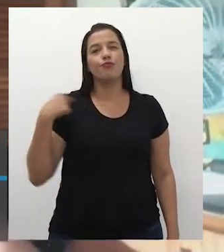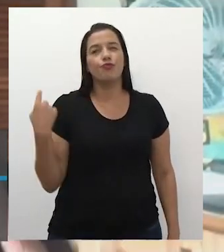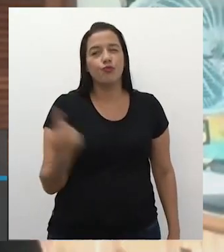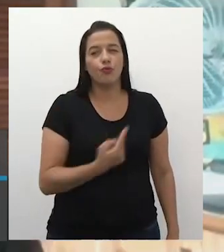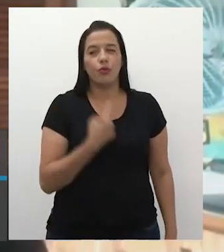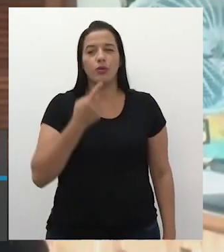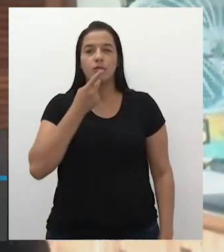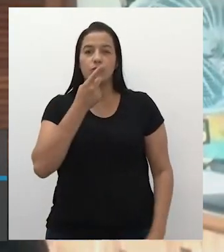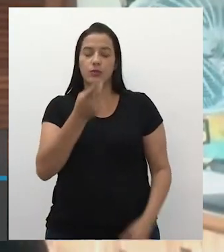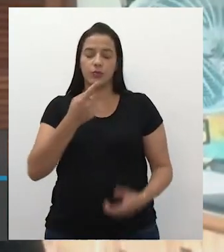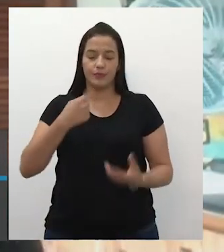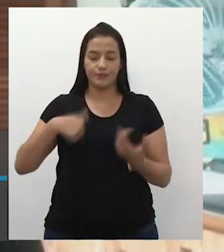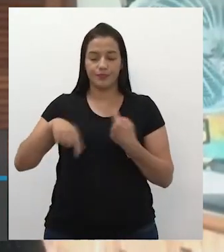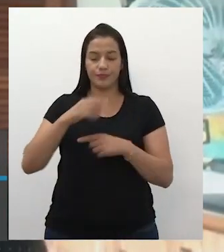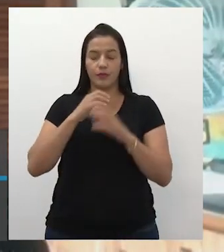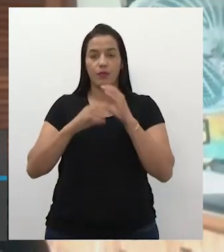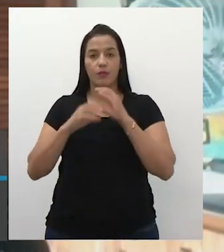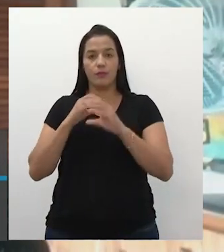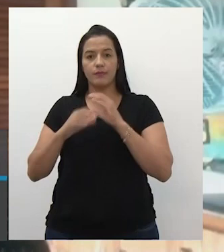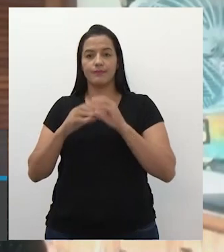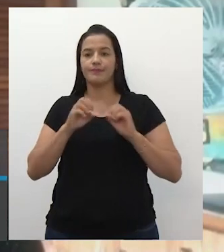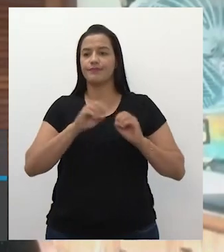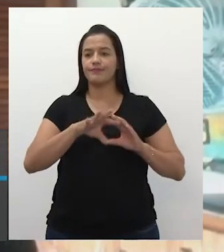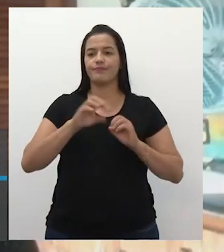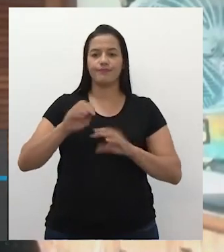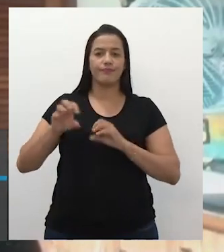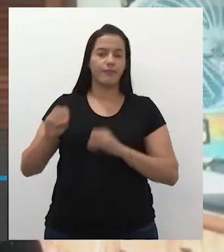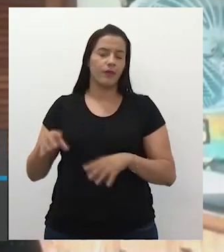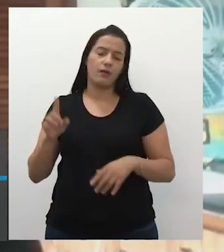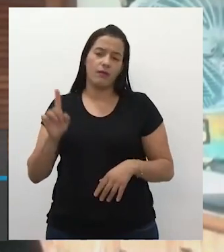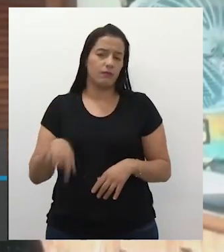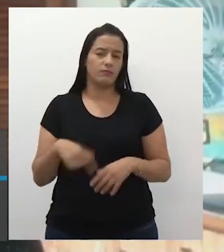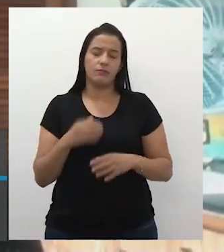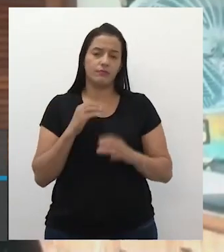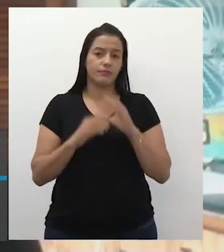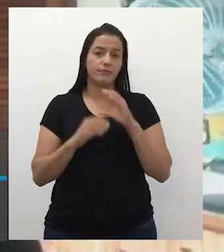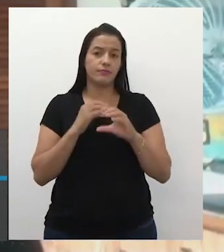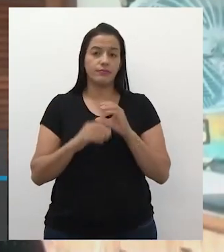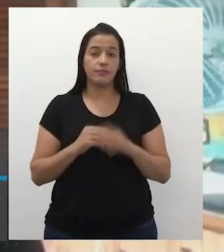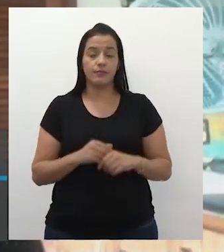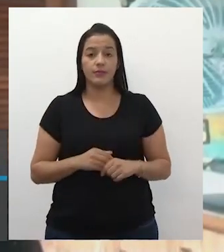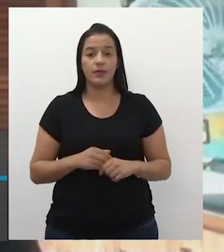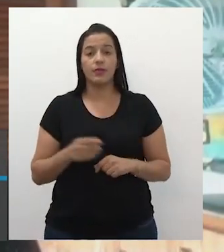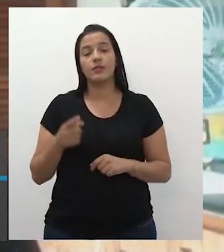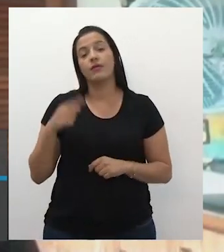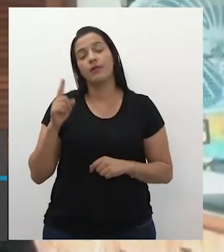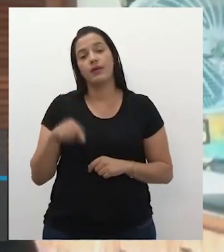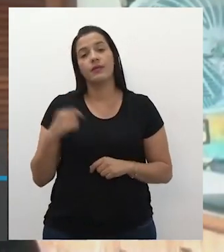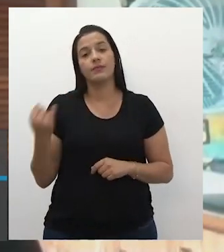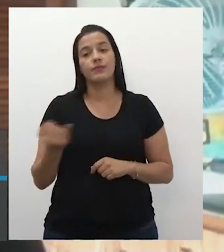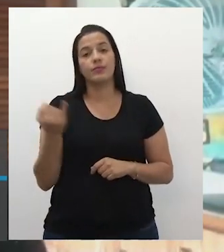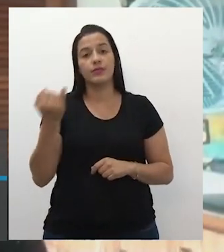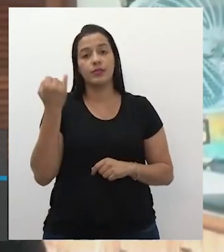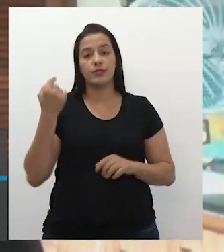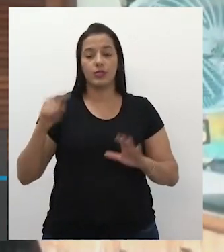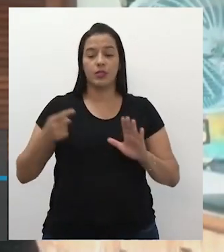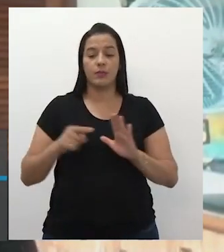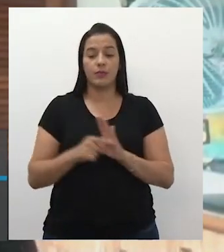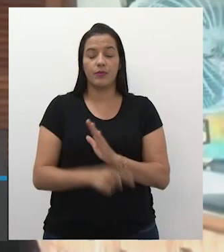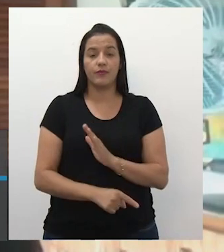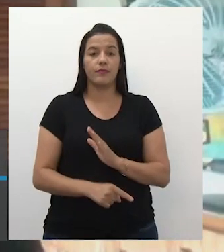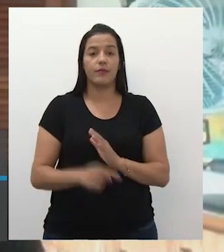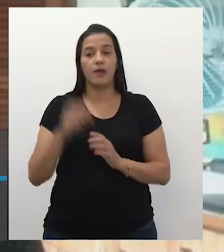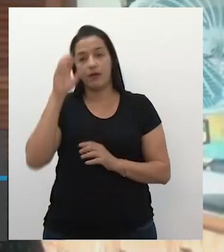somos comunicadores, quem trabalha com educação é comunicador, é fundamental se aprofundar um